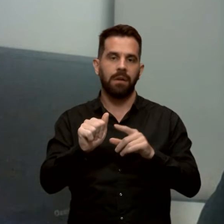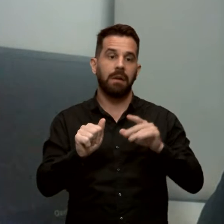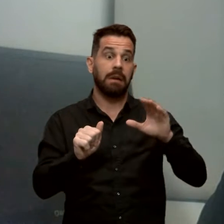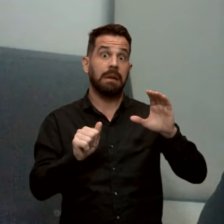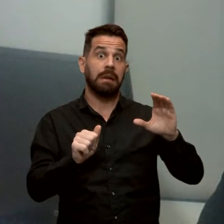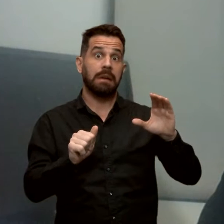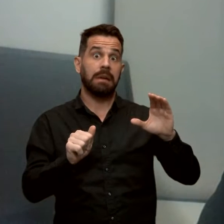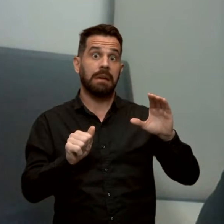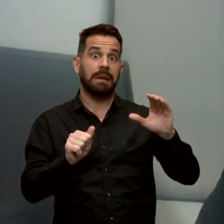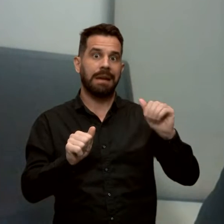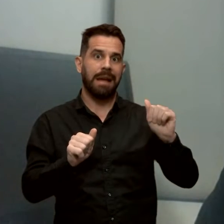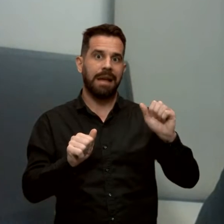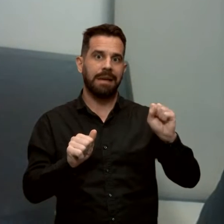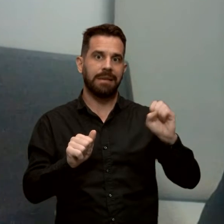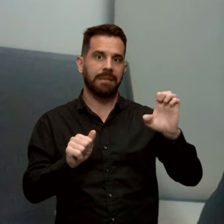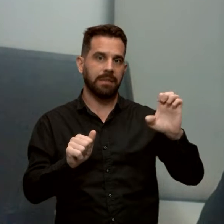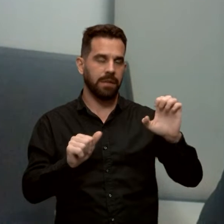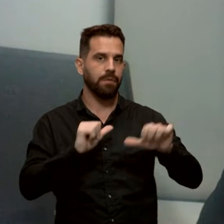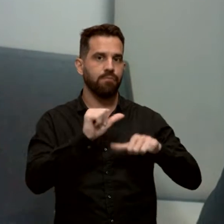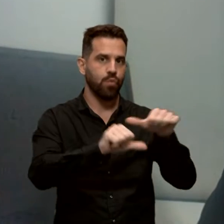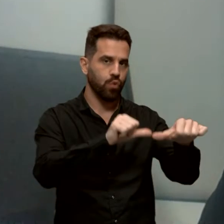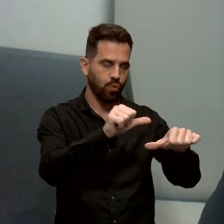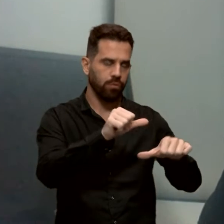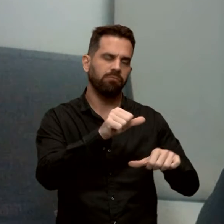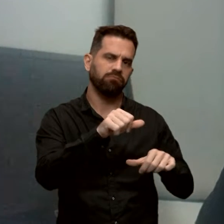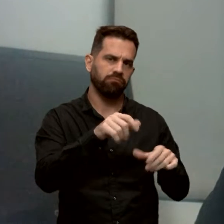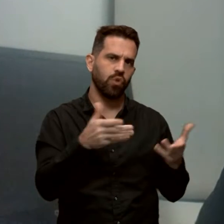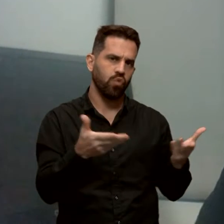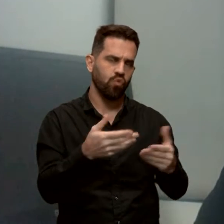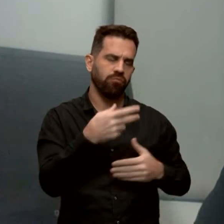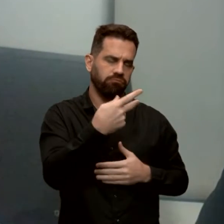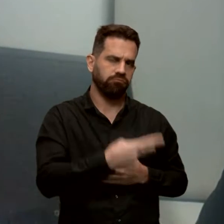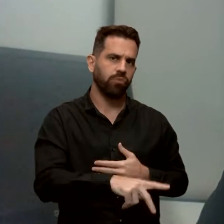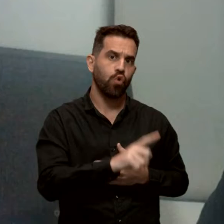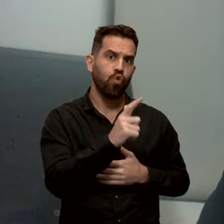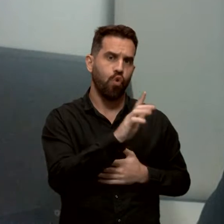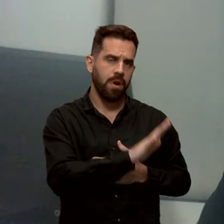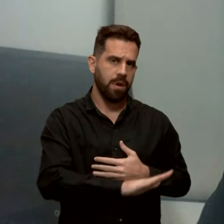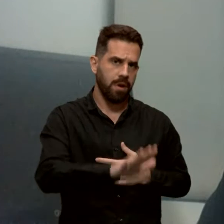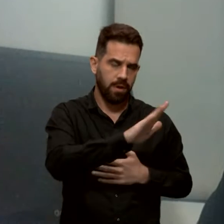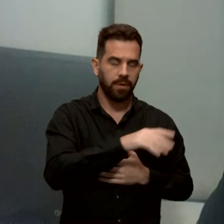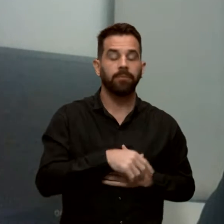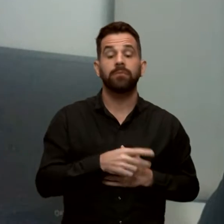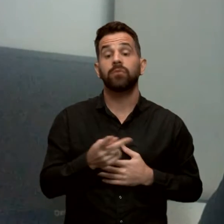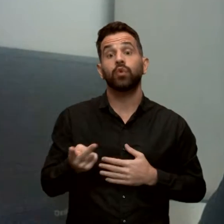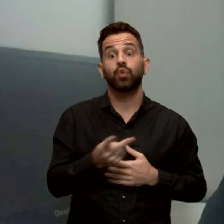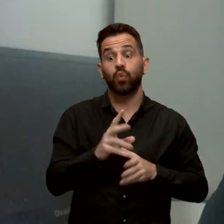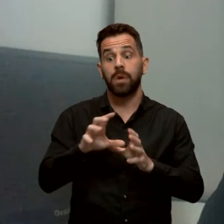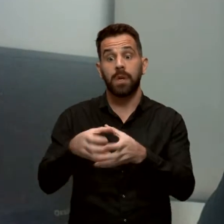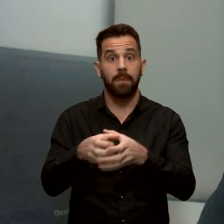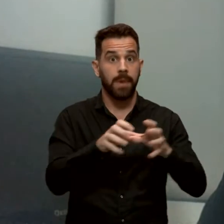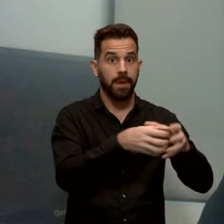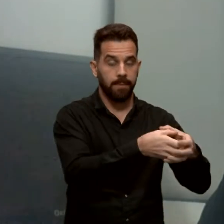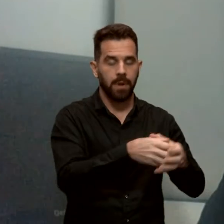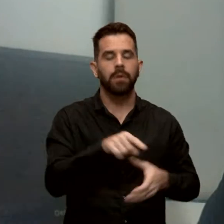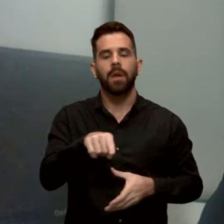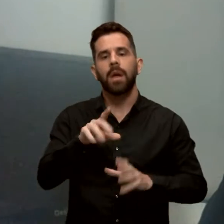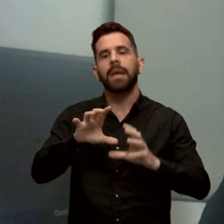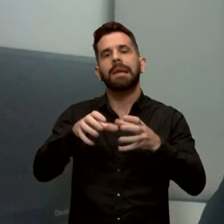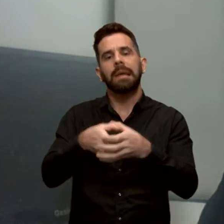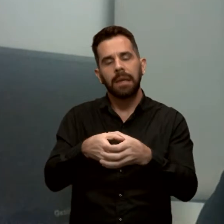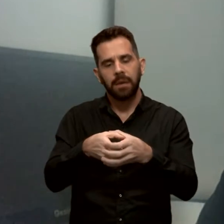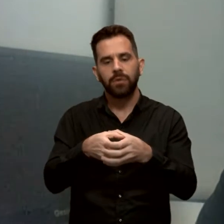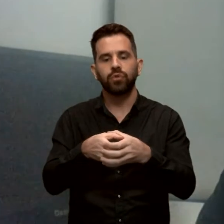Atendimento Socioeducativo hoje de Goiânia. Então, com a união das duas equipes, nós formamos uma equipe lá dentro, junto